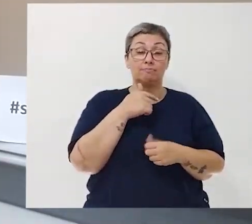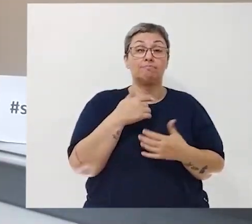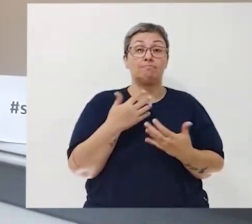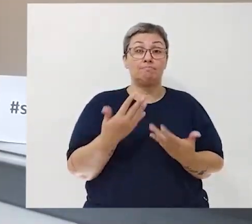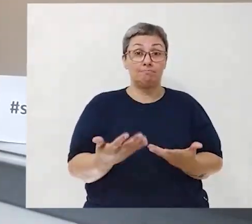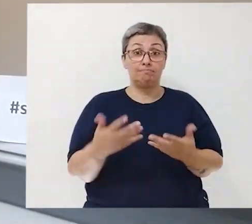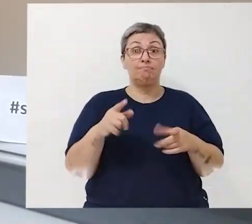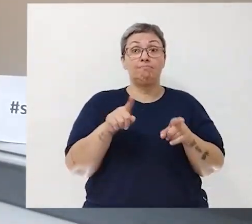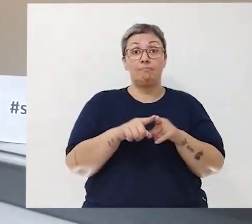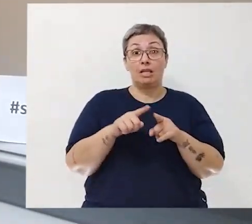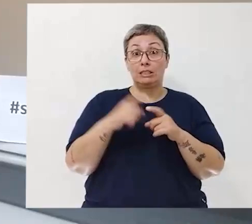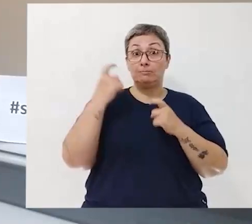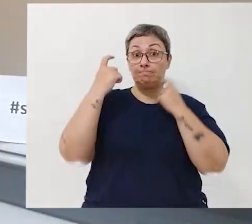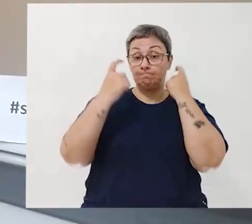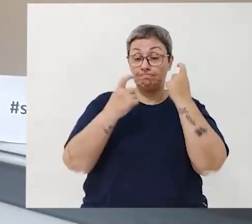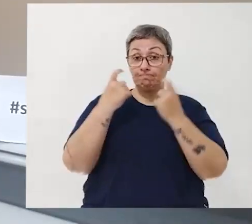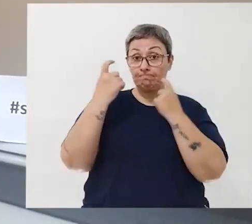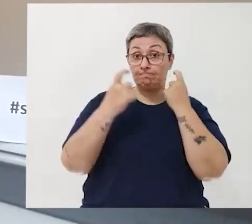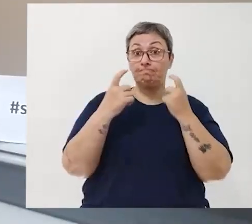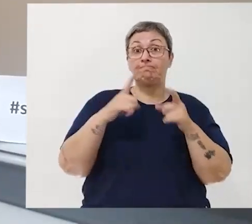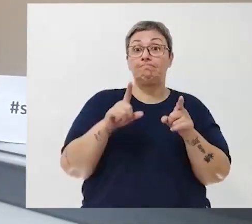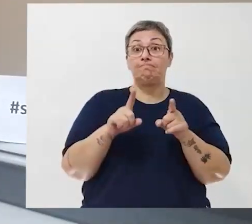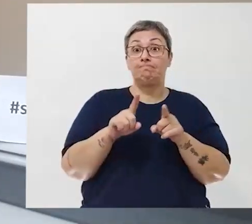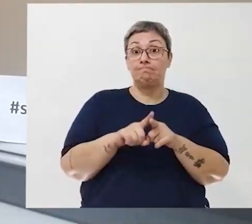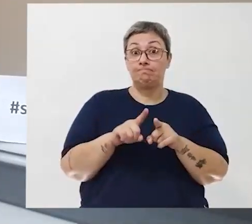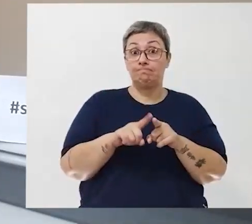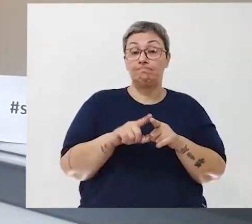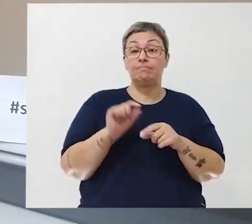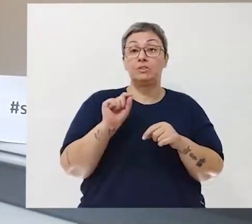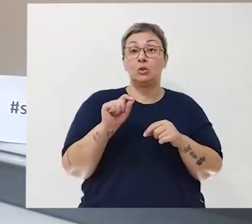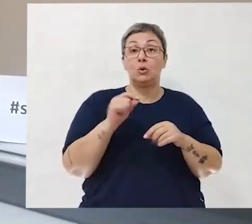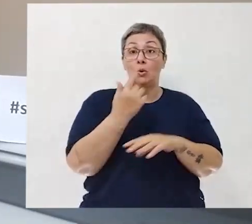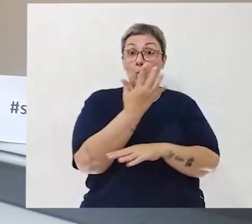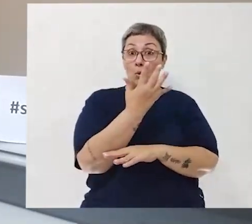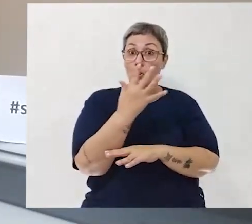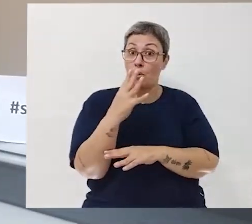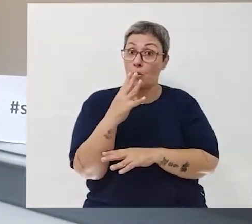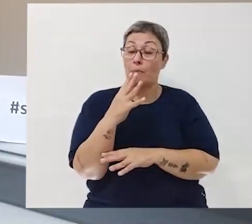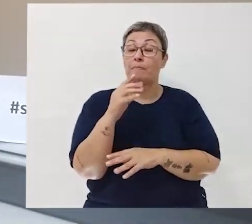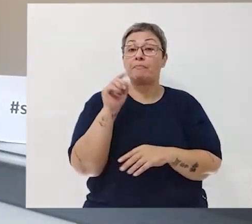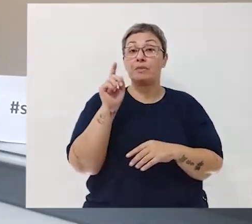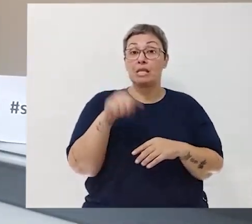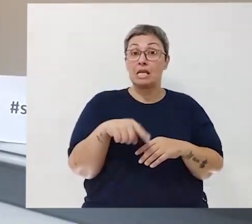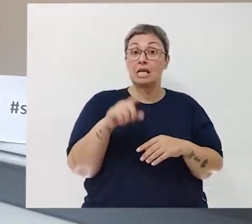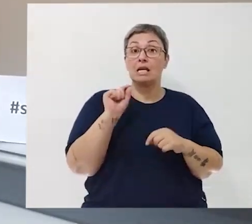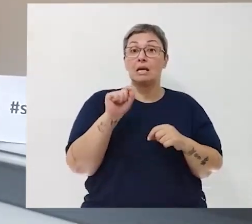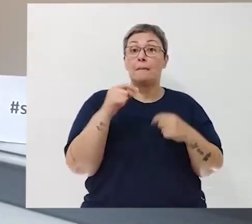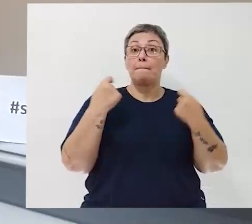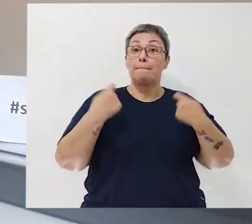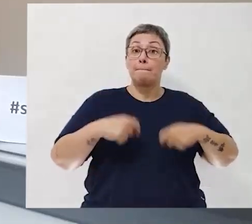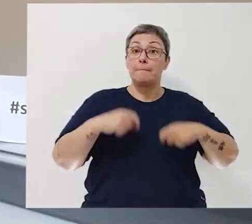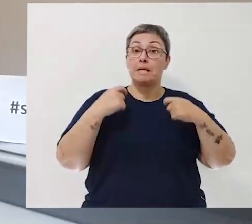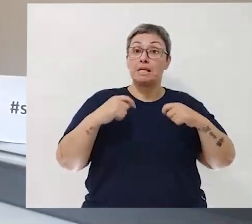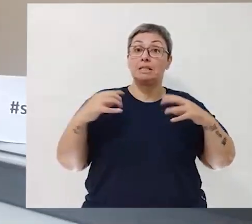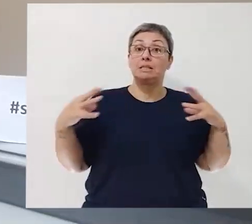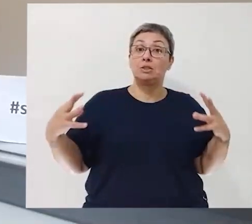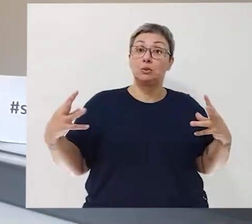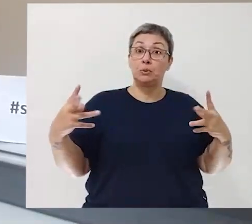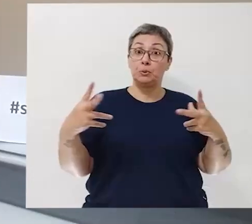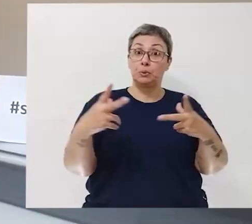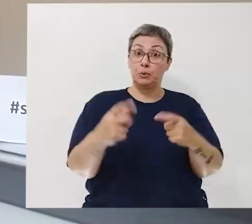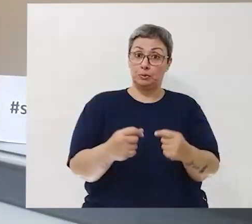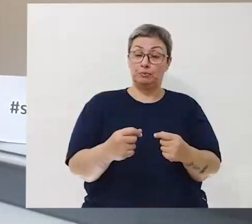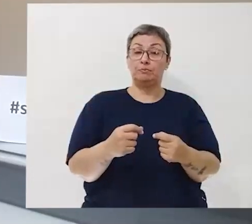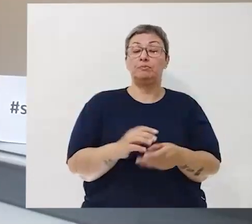tá? Esta preocupação com o meio ambiente, ela tem que ser de